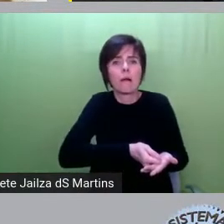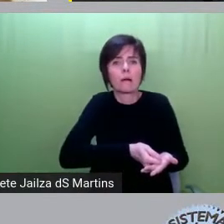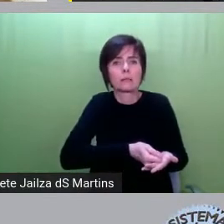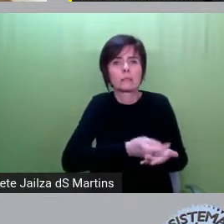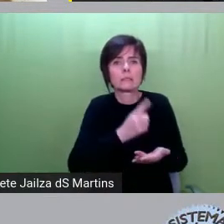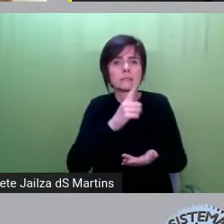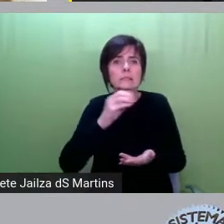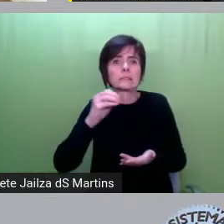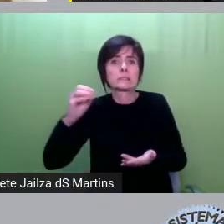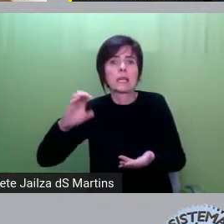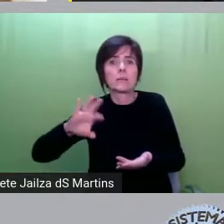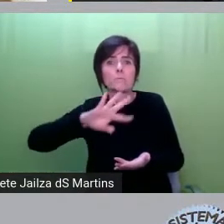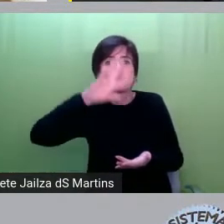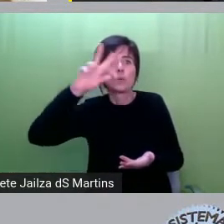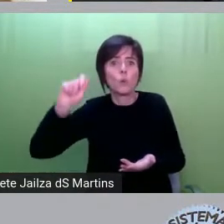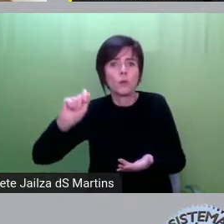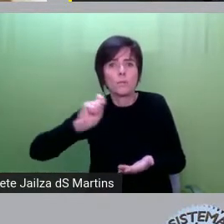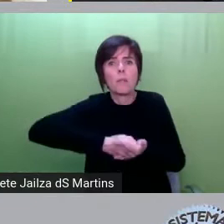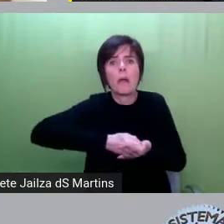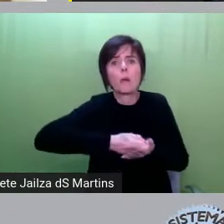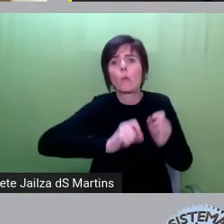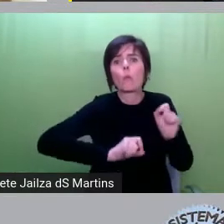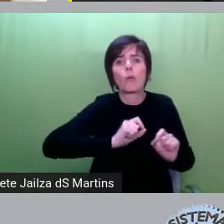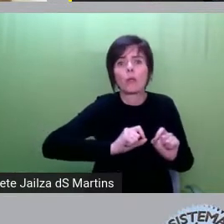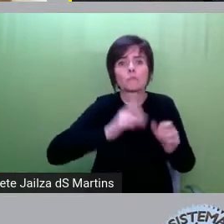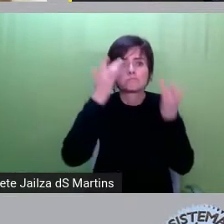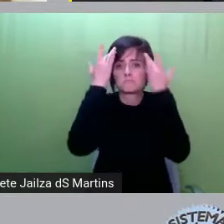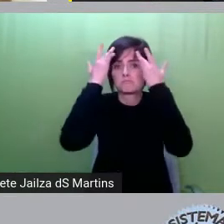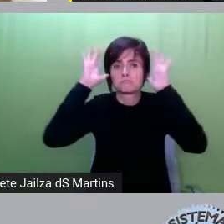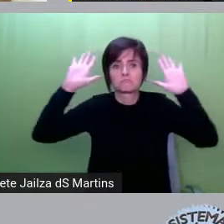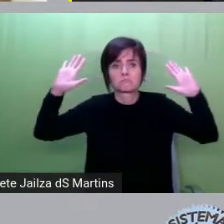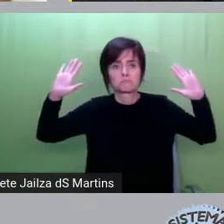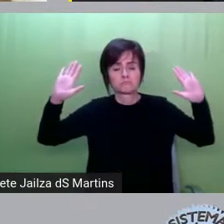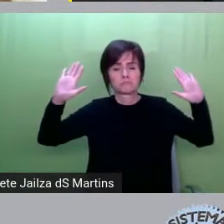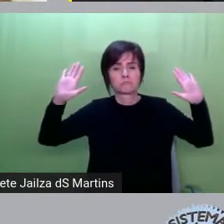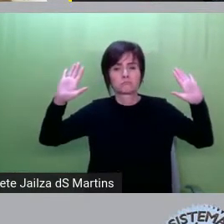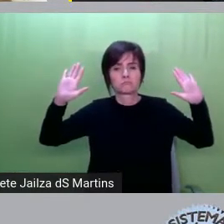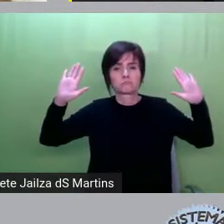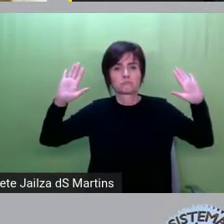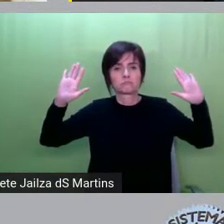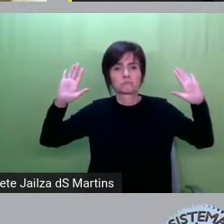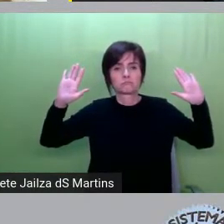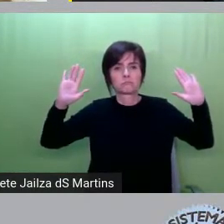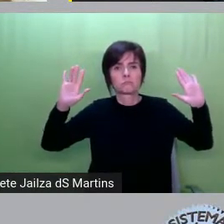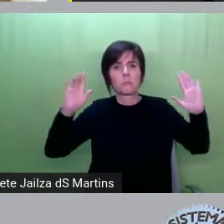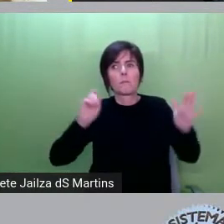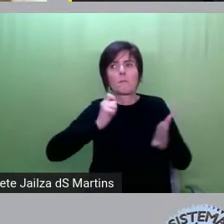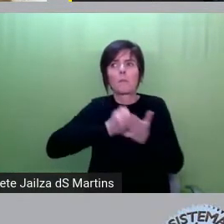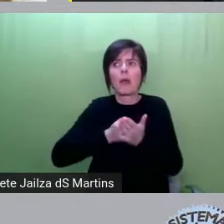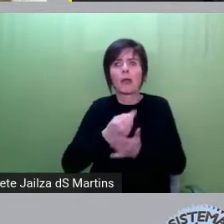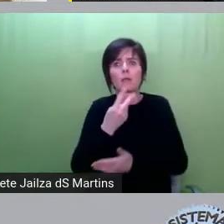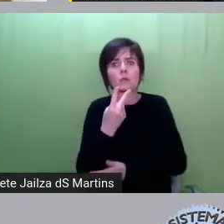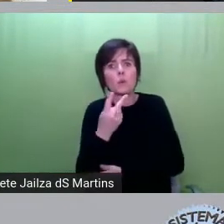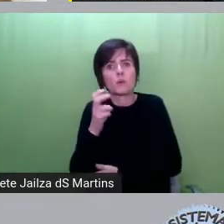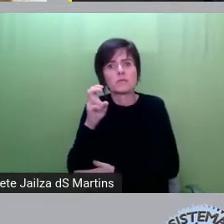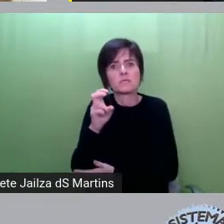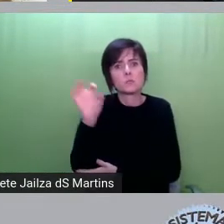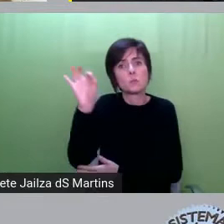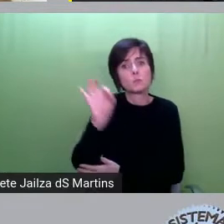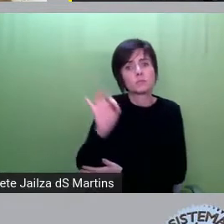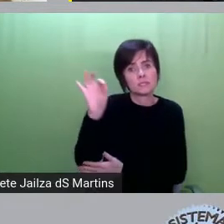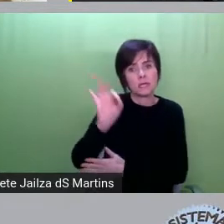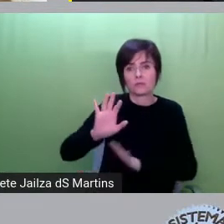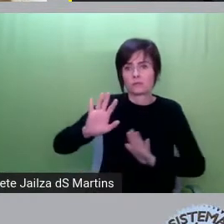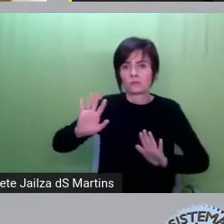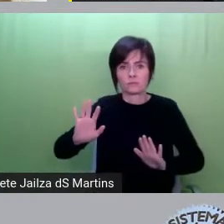milhões de dólares. Os derivativos, geralmente as pessoas pagam entre 2% a 5% desse valor